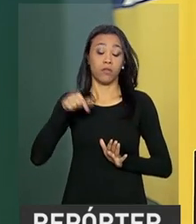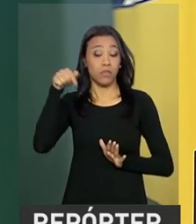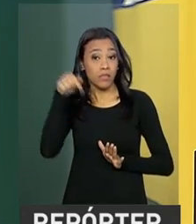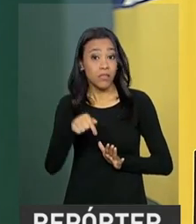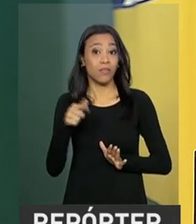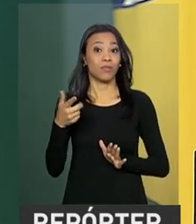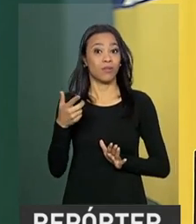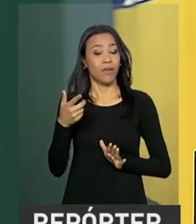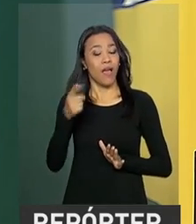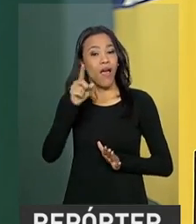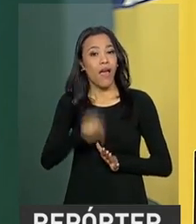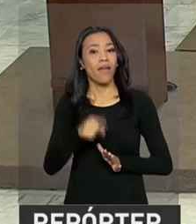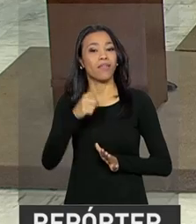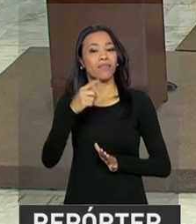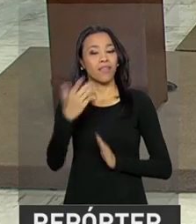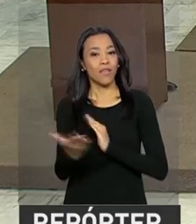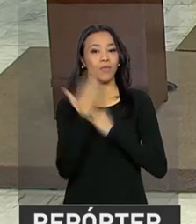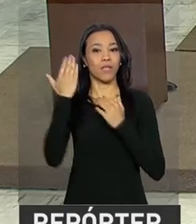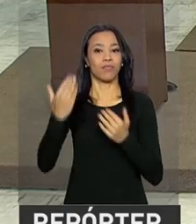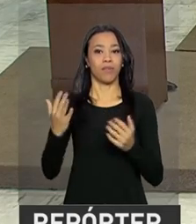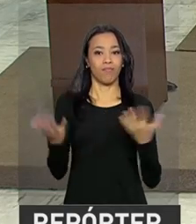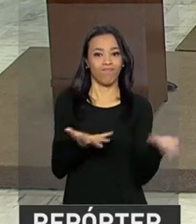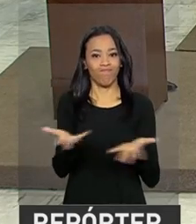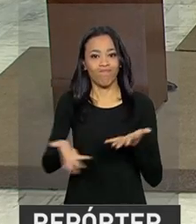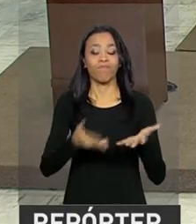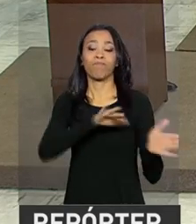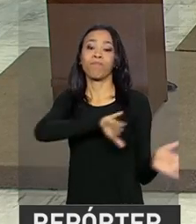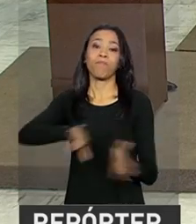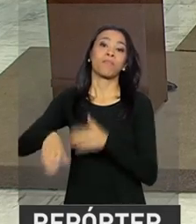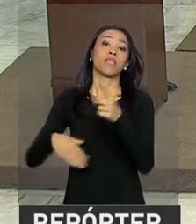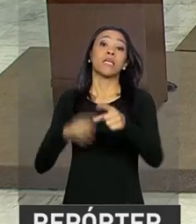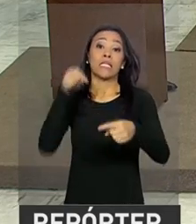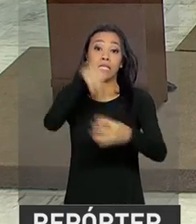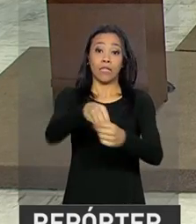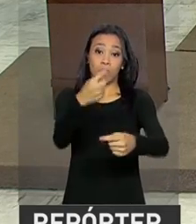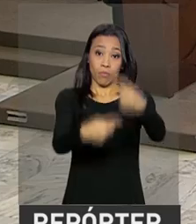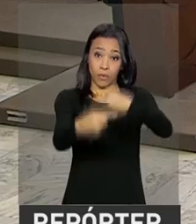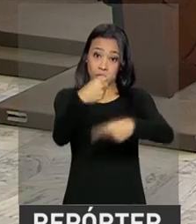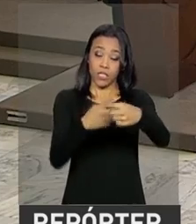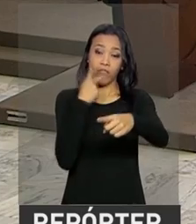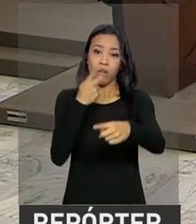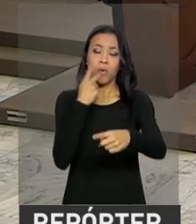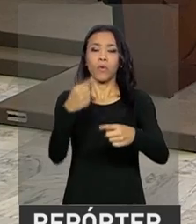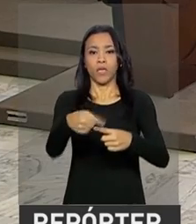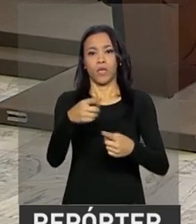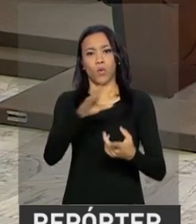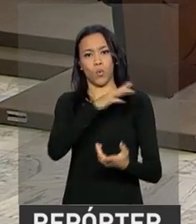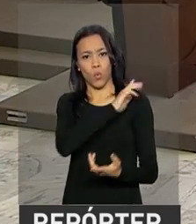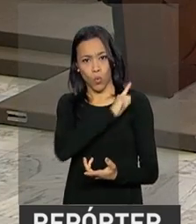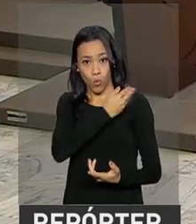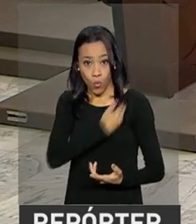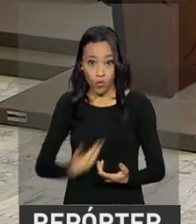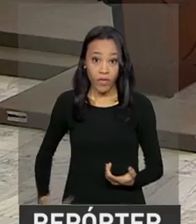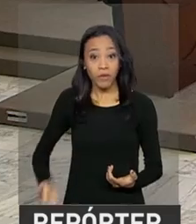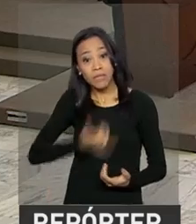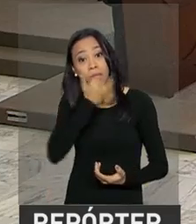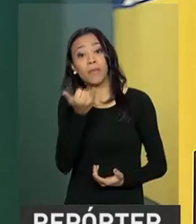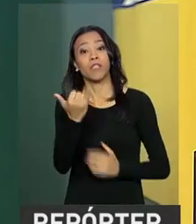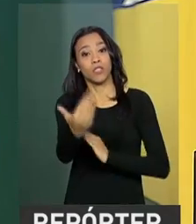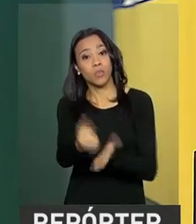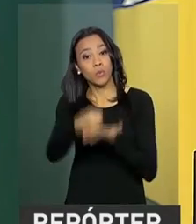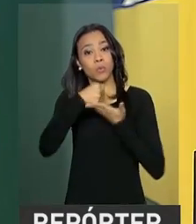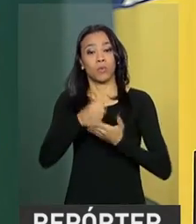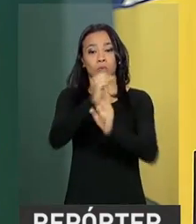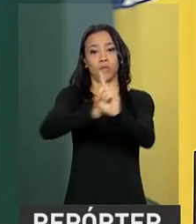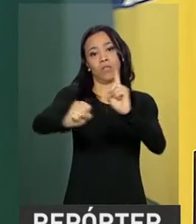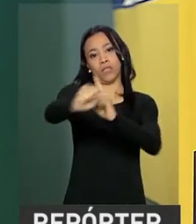dado extraordinário resultado já na política Michel Temer afirmou que a governabilidade também depende da sociedade